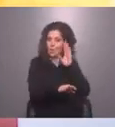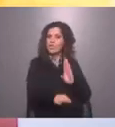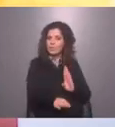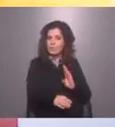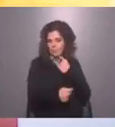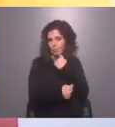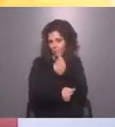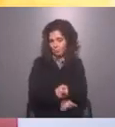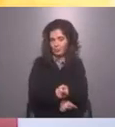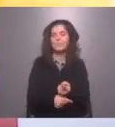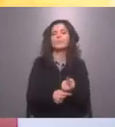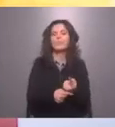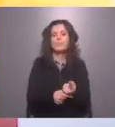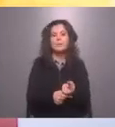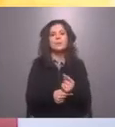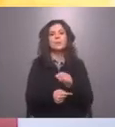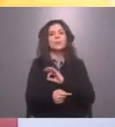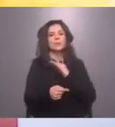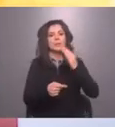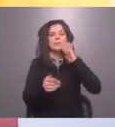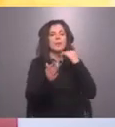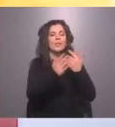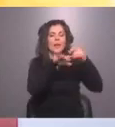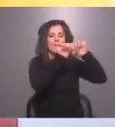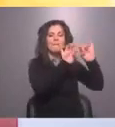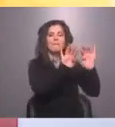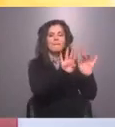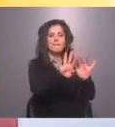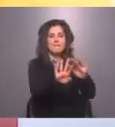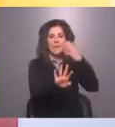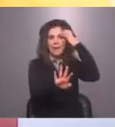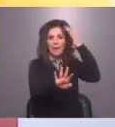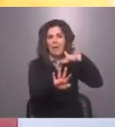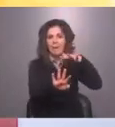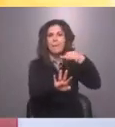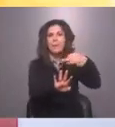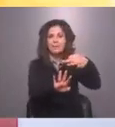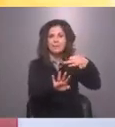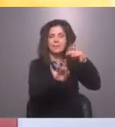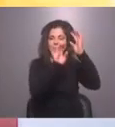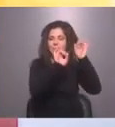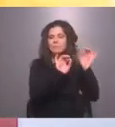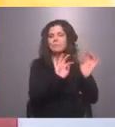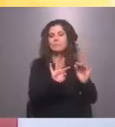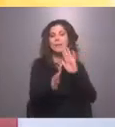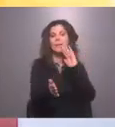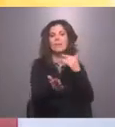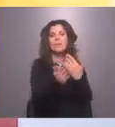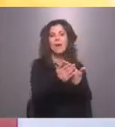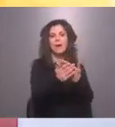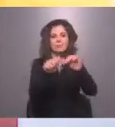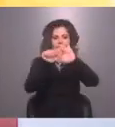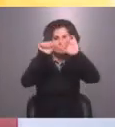Jeremias, o Senhor inspirou Ciro, rei da Pérsia, que mandou publicar em todo o seu